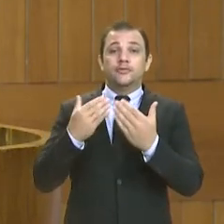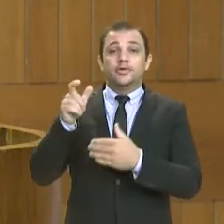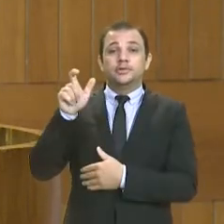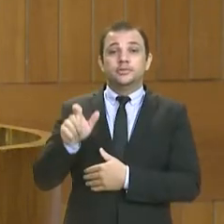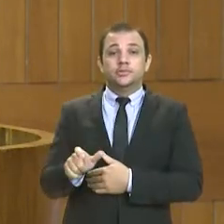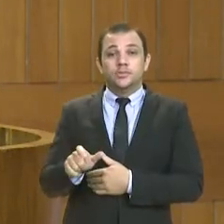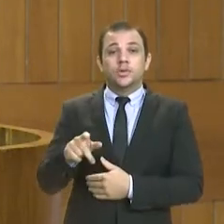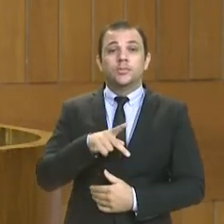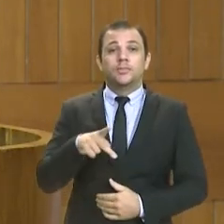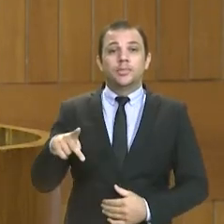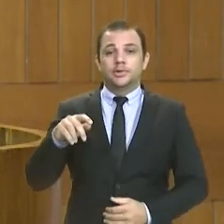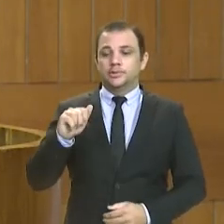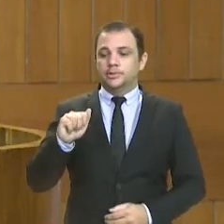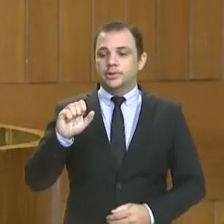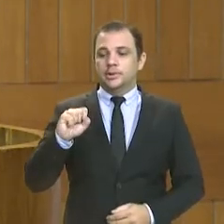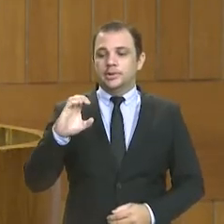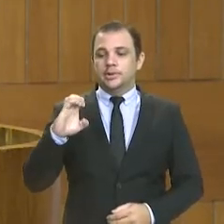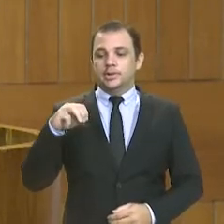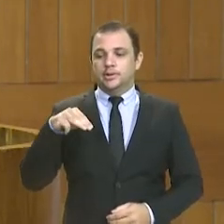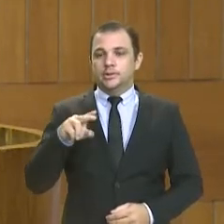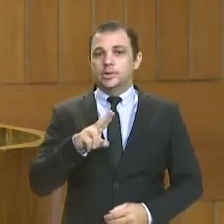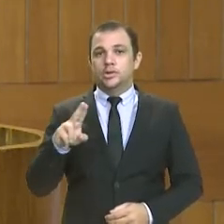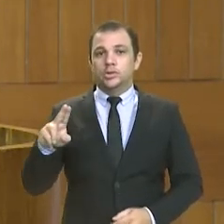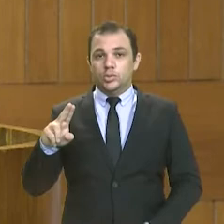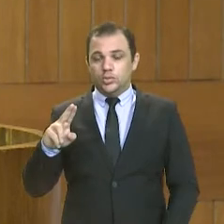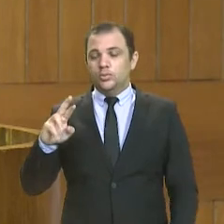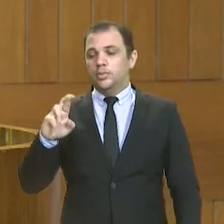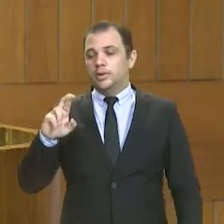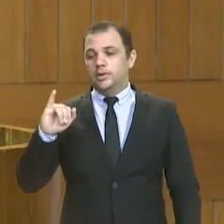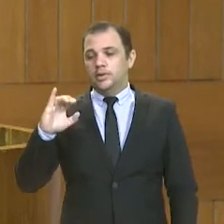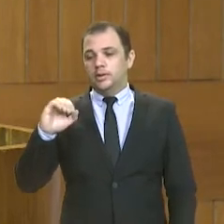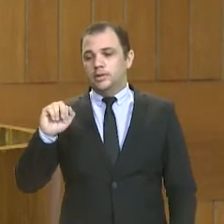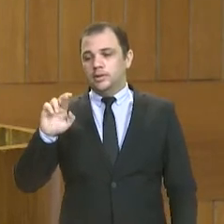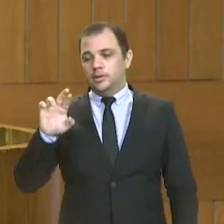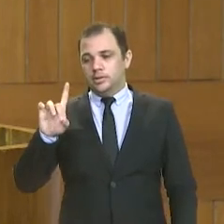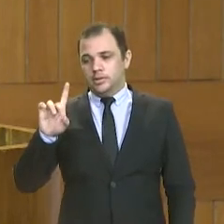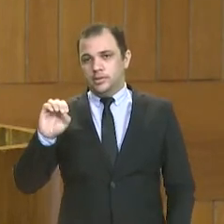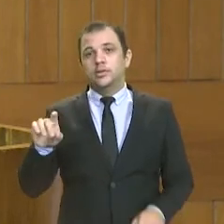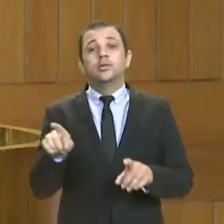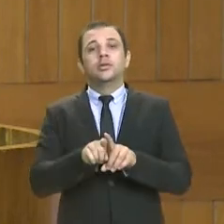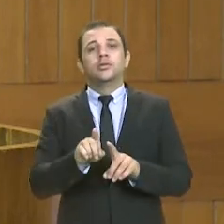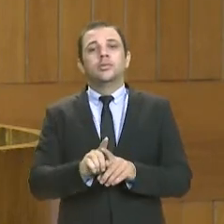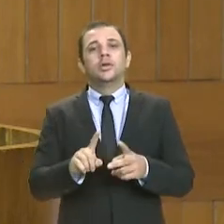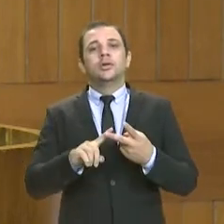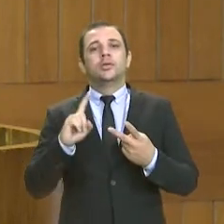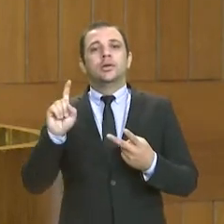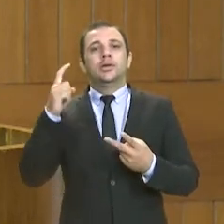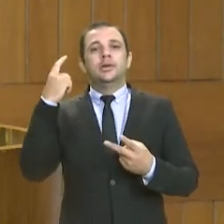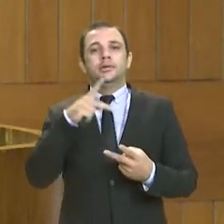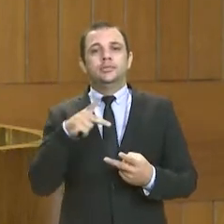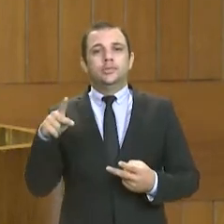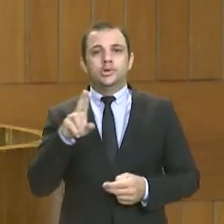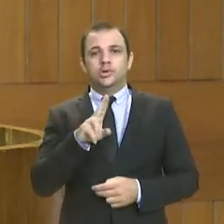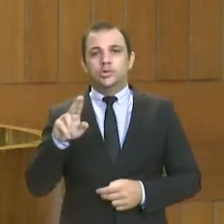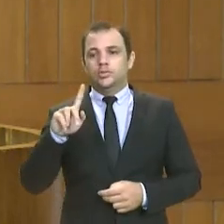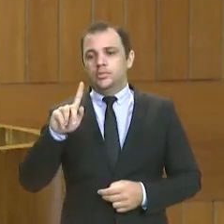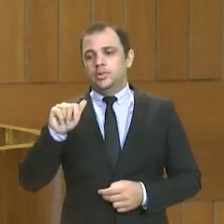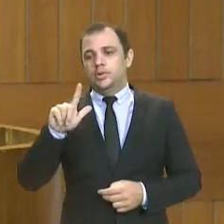o ex-presidente Cláudio Azevedo, com toda a cúpula da Expoema, né? Que tiveram lá Zé